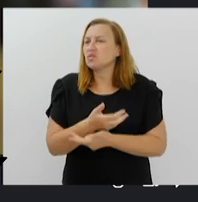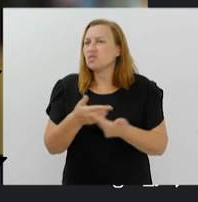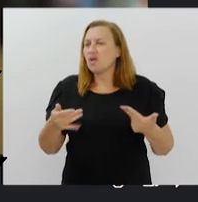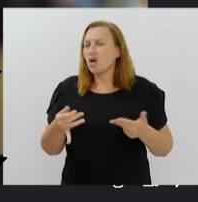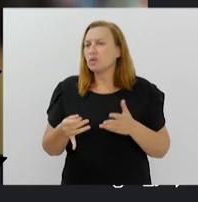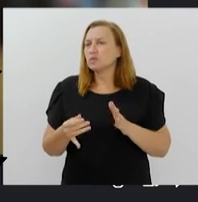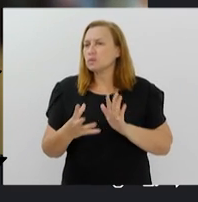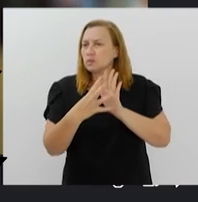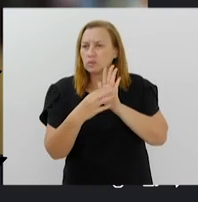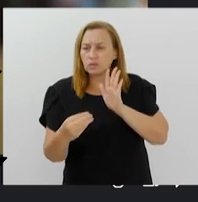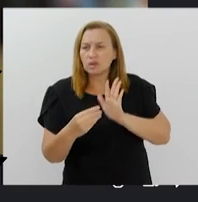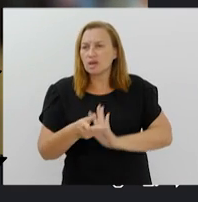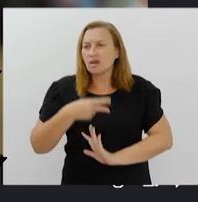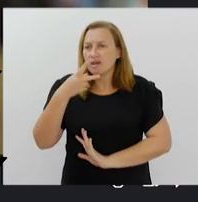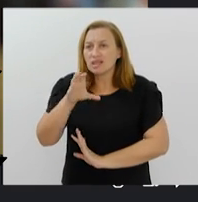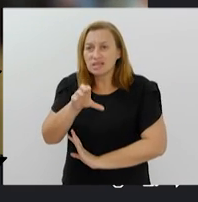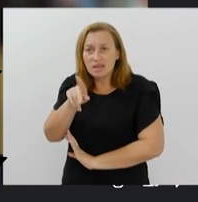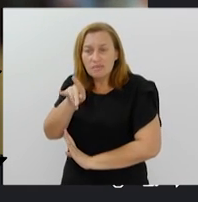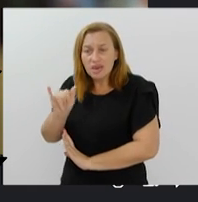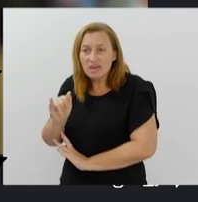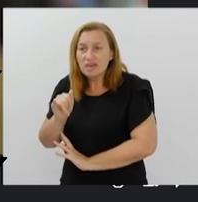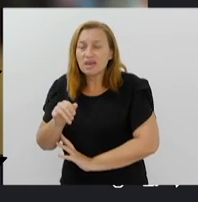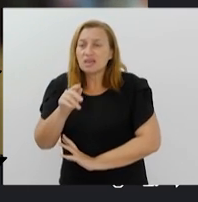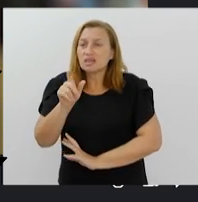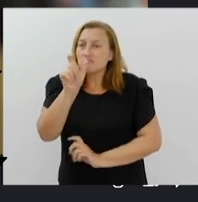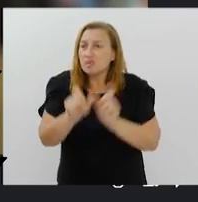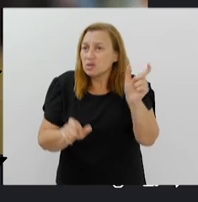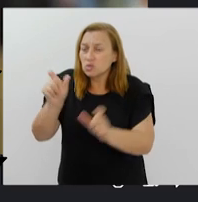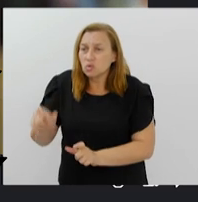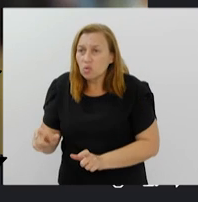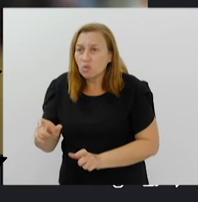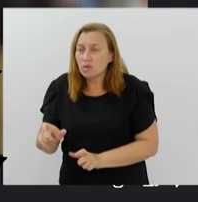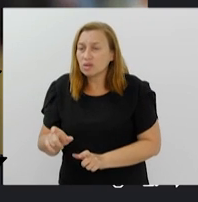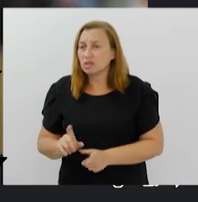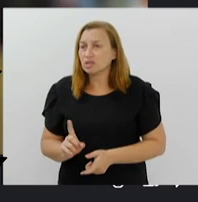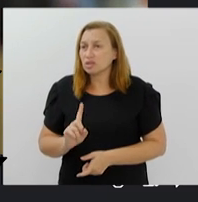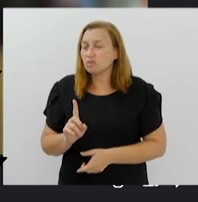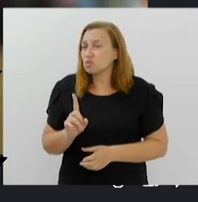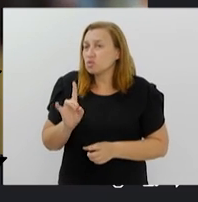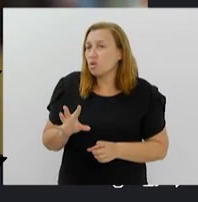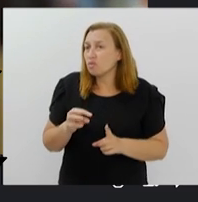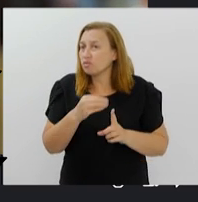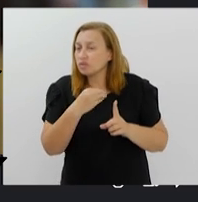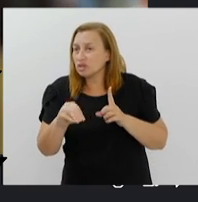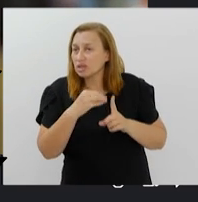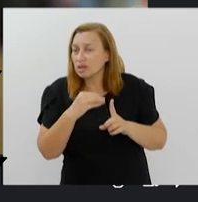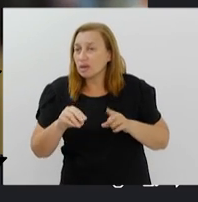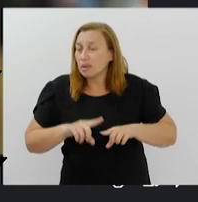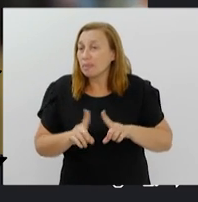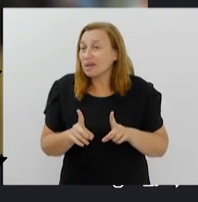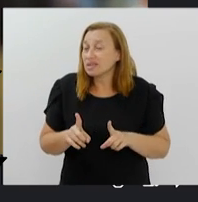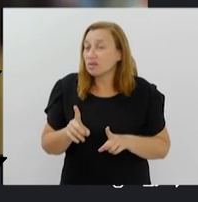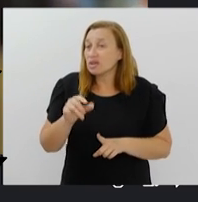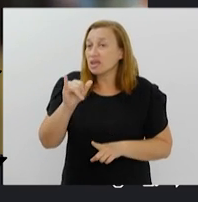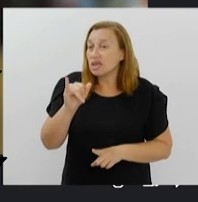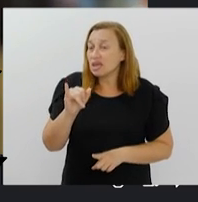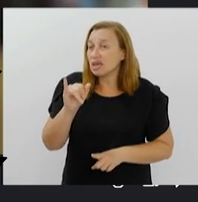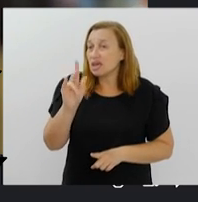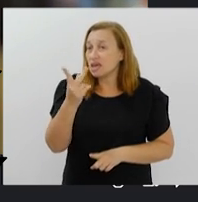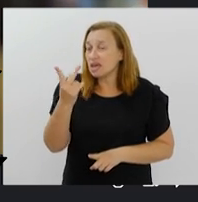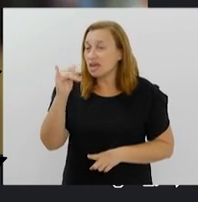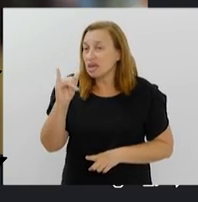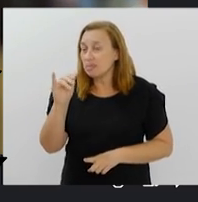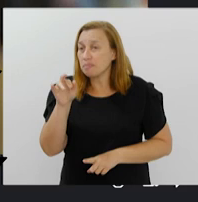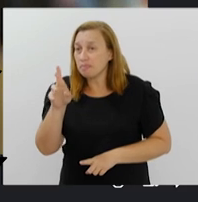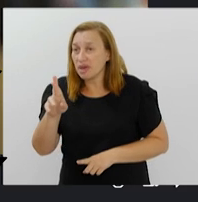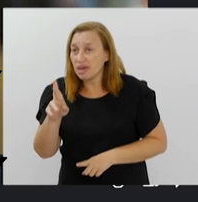né nas falas aqui da CPI de pessoas que não são apenas vulneráveis mas são hiper vulneráveis seja pela